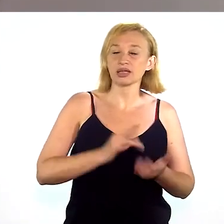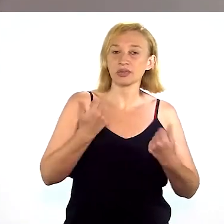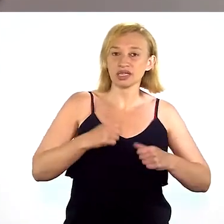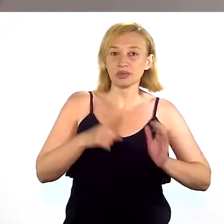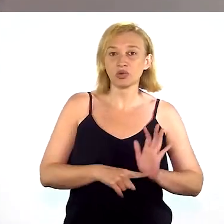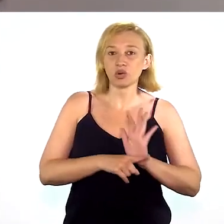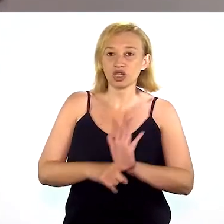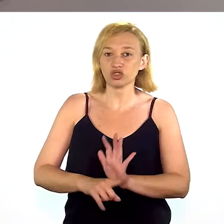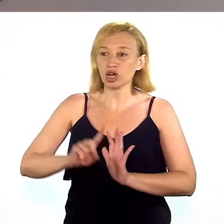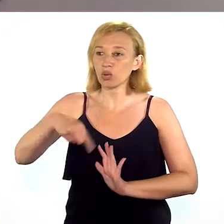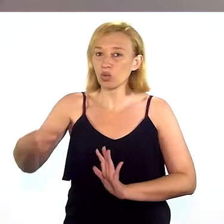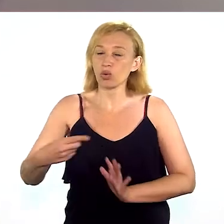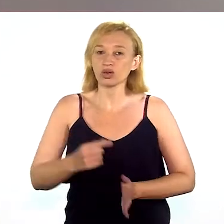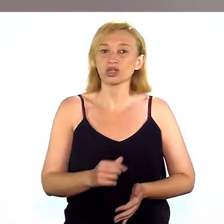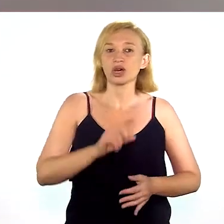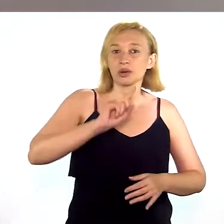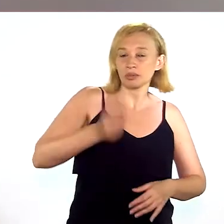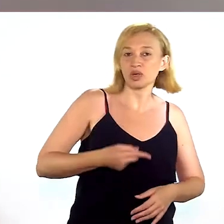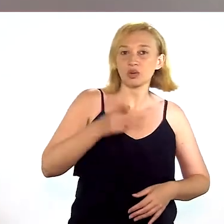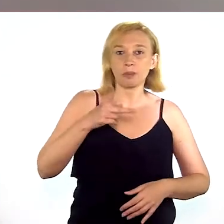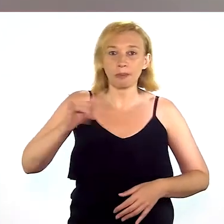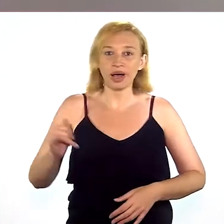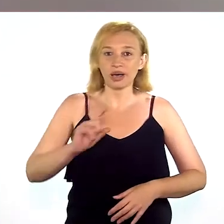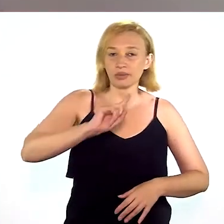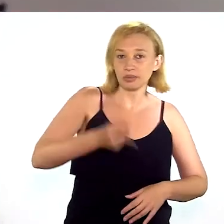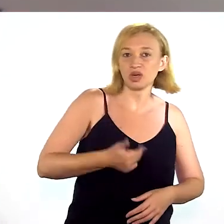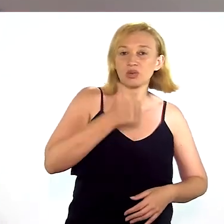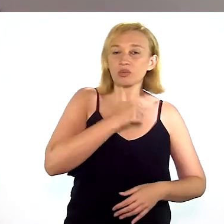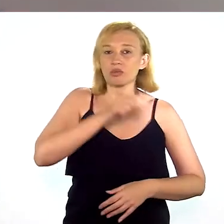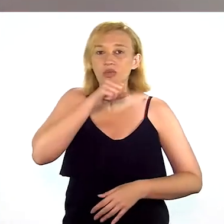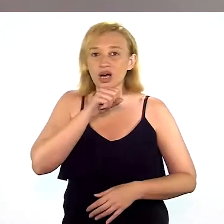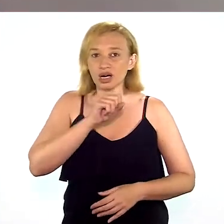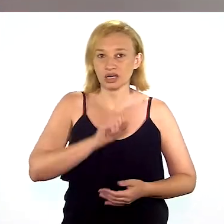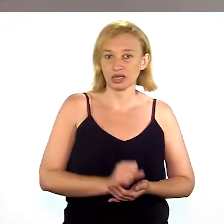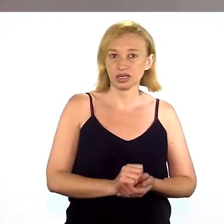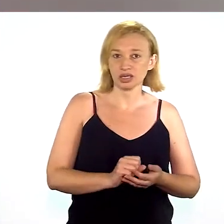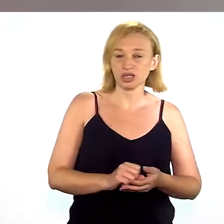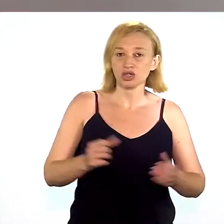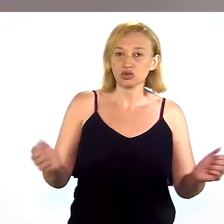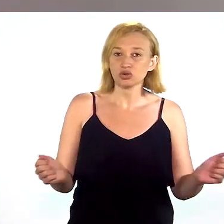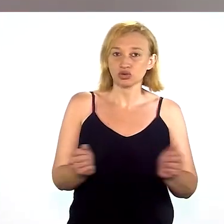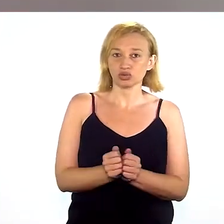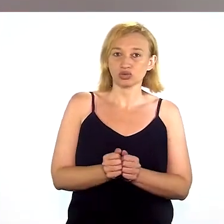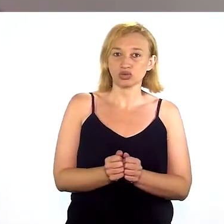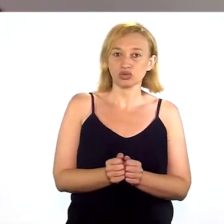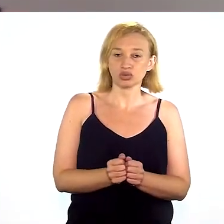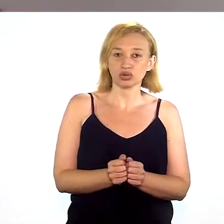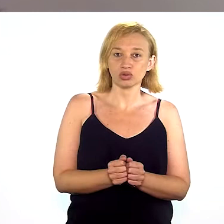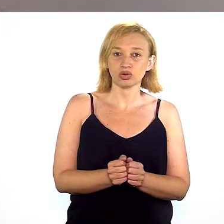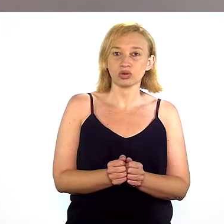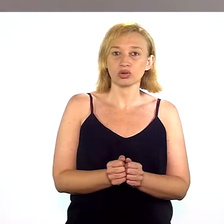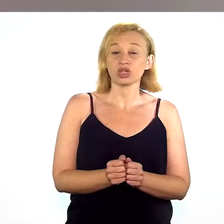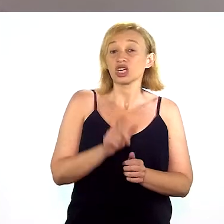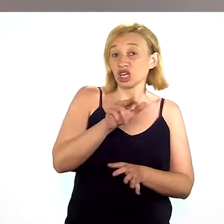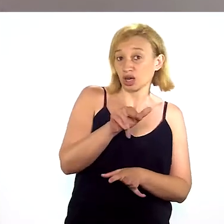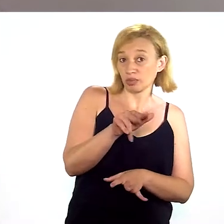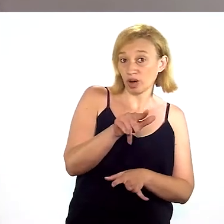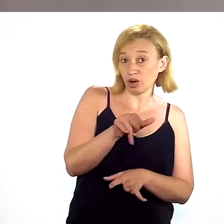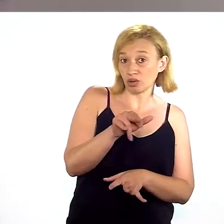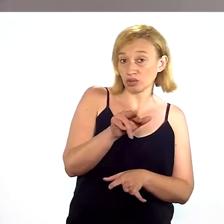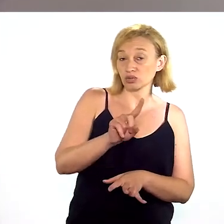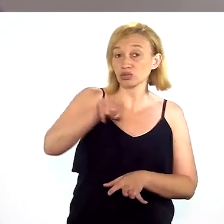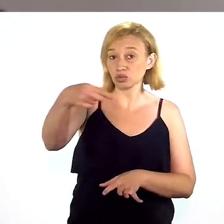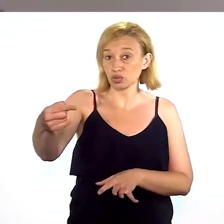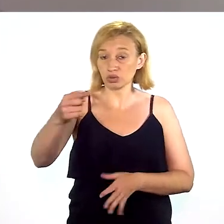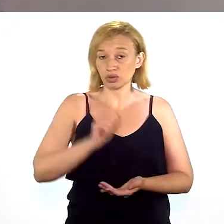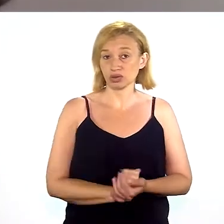se gere um cuidado mútuo. Aí ele fala, como se nossos 1000 pais e mais as nossas 1000 mães coincidissem em parte, como se fôssemos por